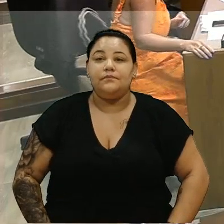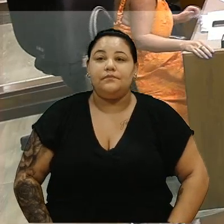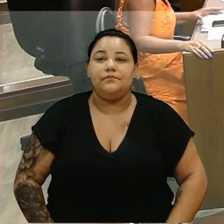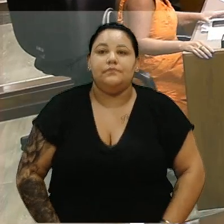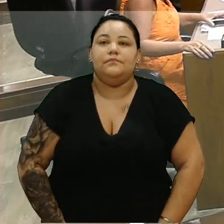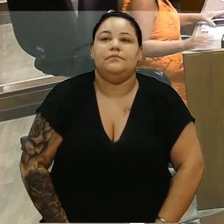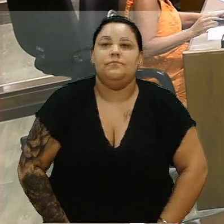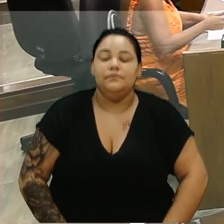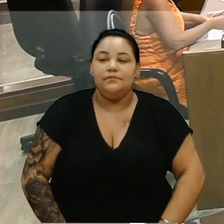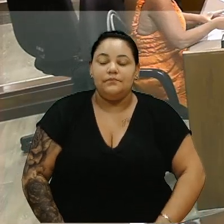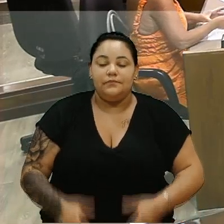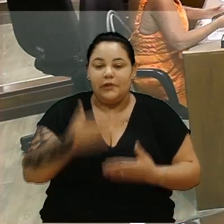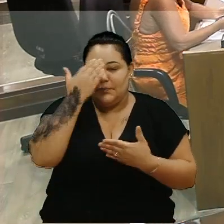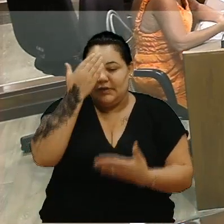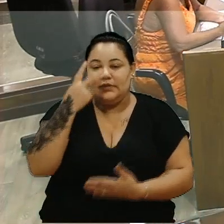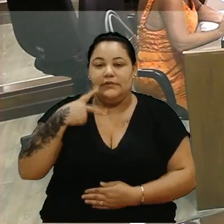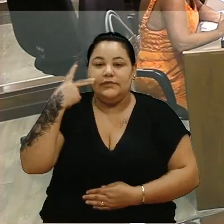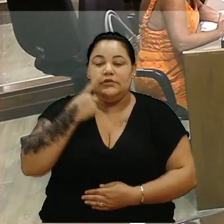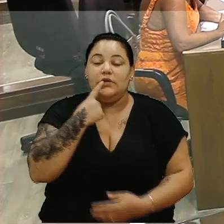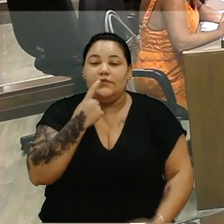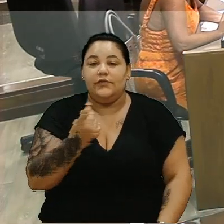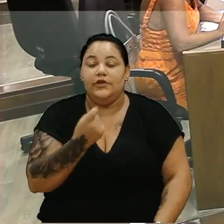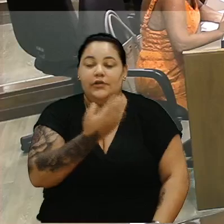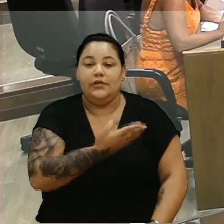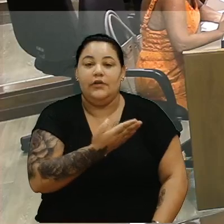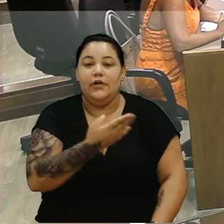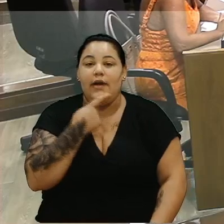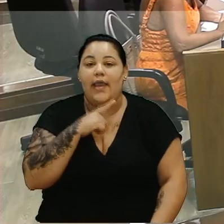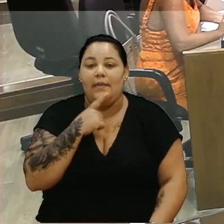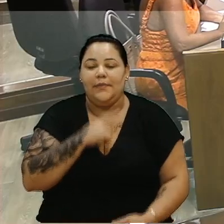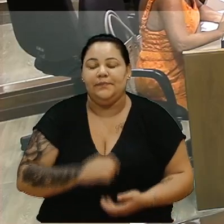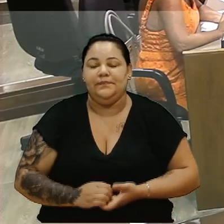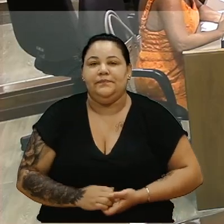Obrigado, vereadora Rose Frigieri. Com a palavra, vereador Caleb Garbim.